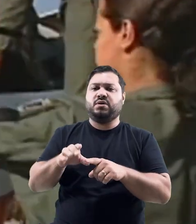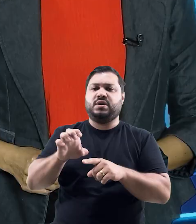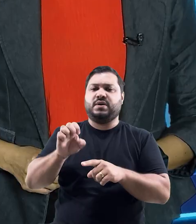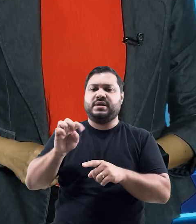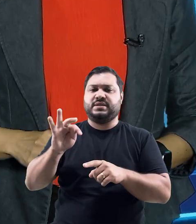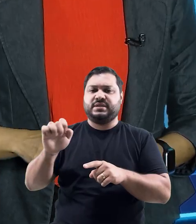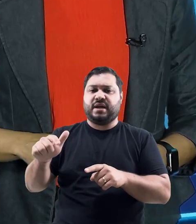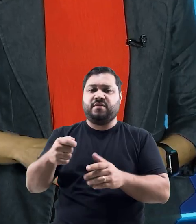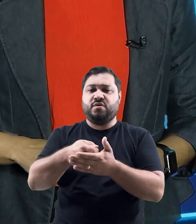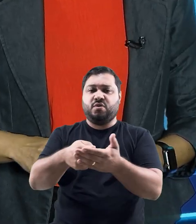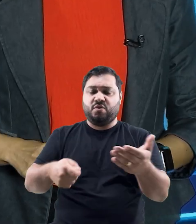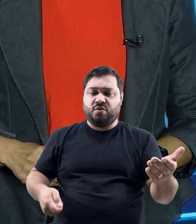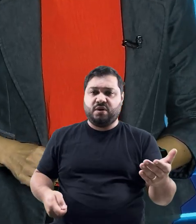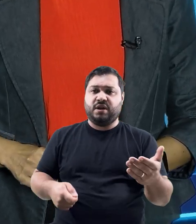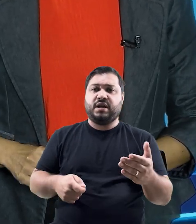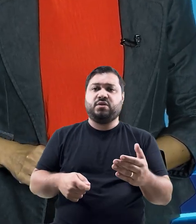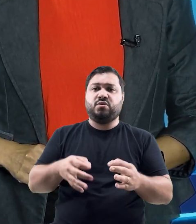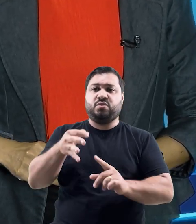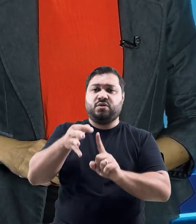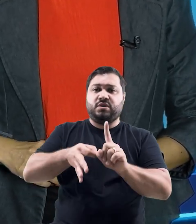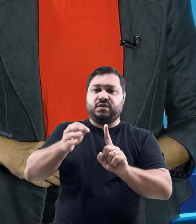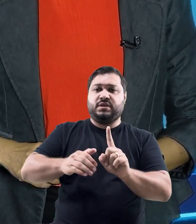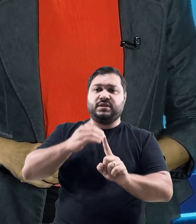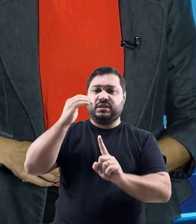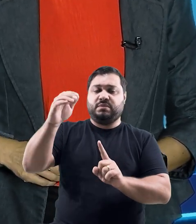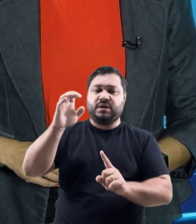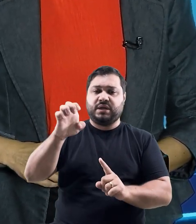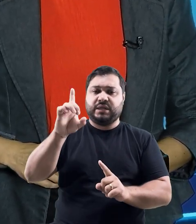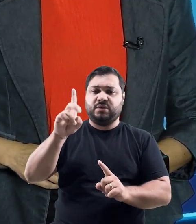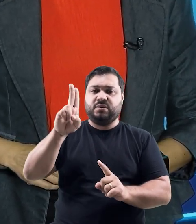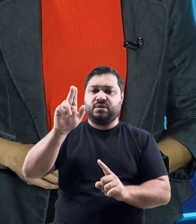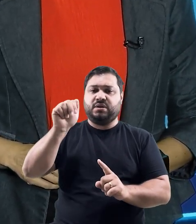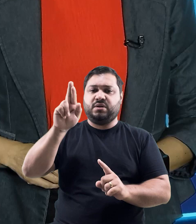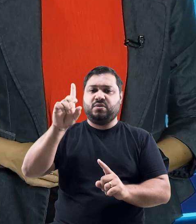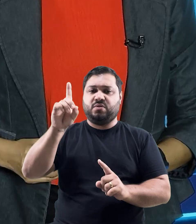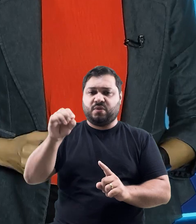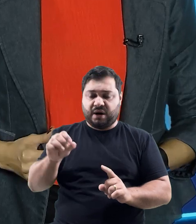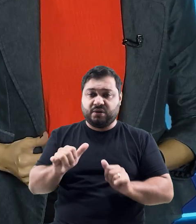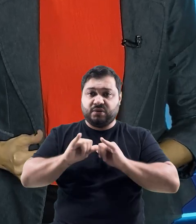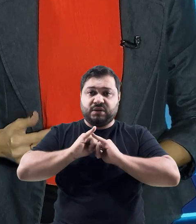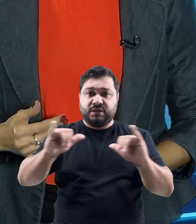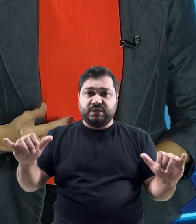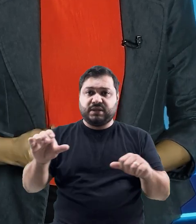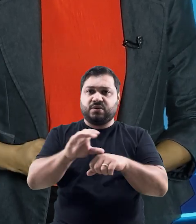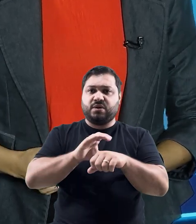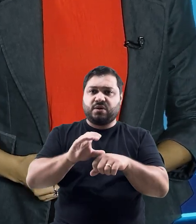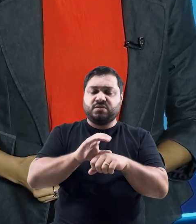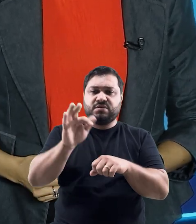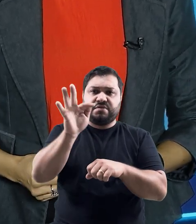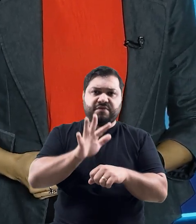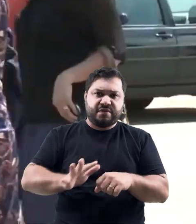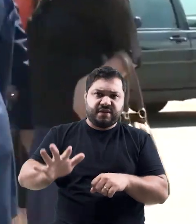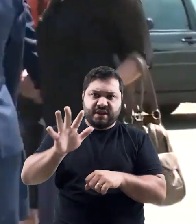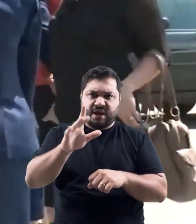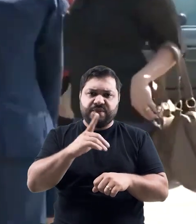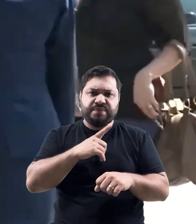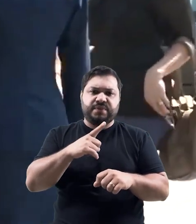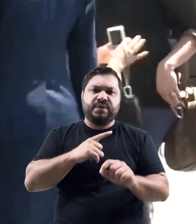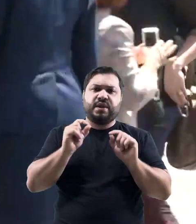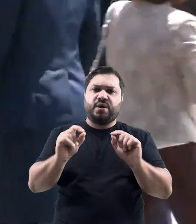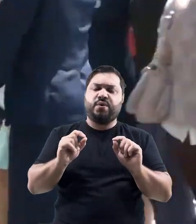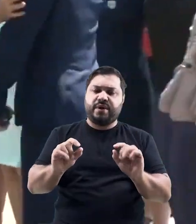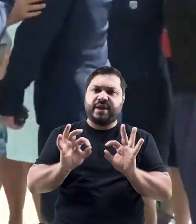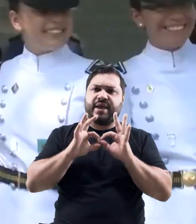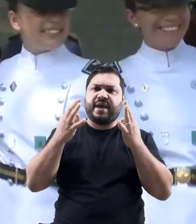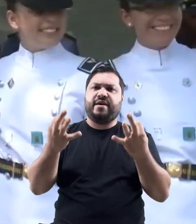estável. O relator do caso, desembargador federal Eduardo Martins, destacou que a Constituição Federal estabelece que